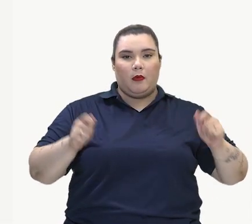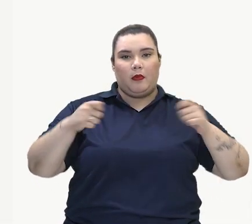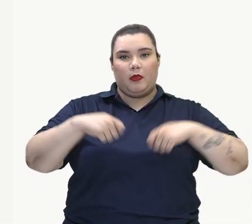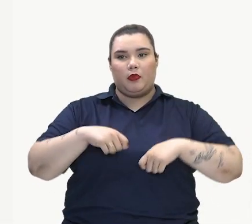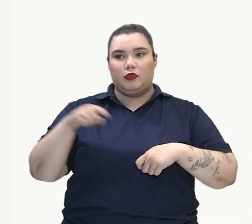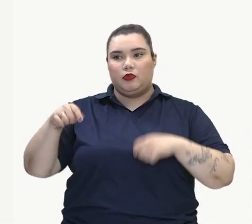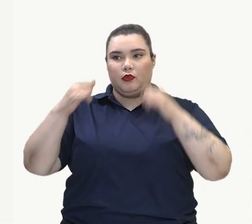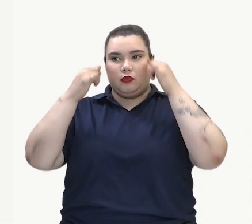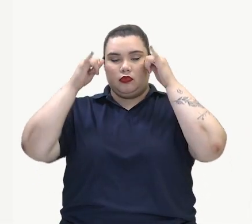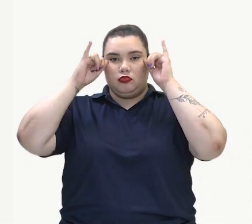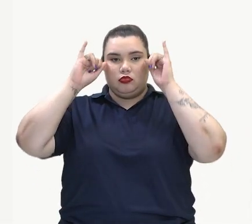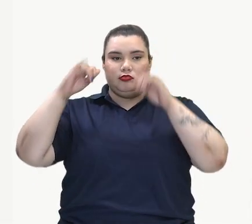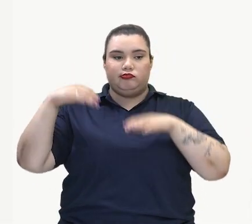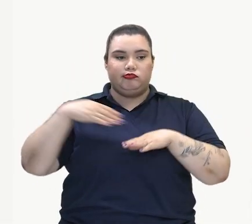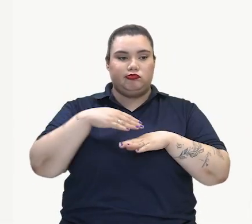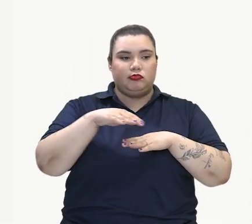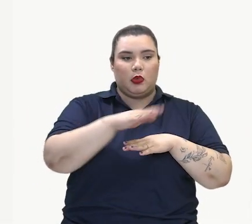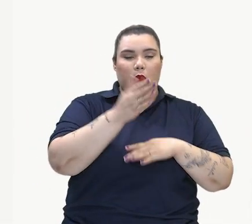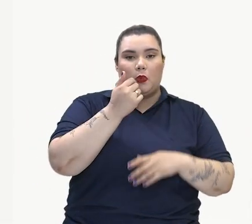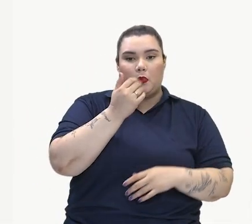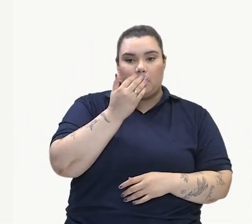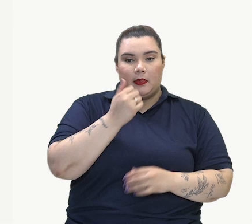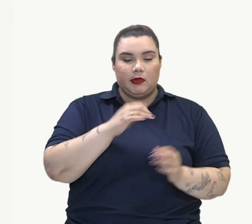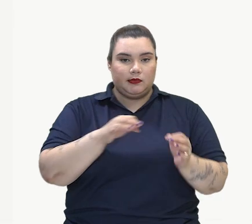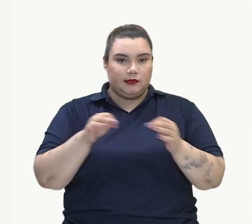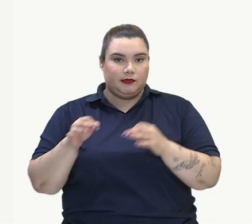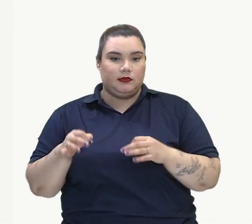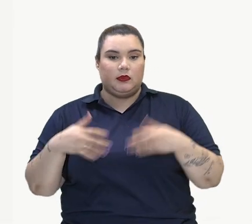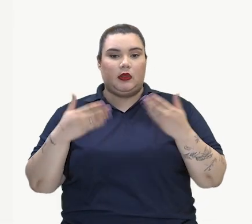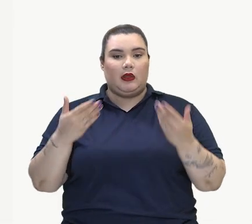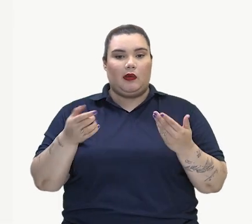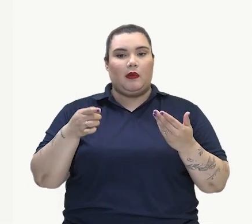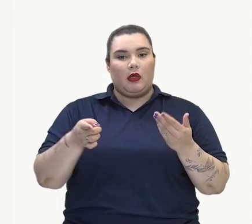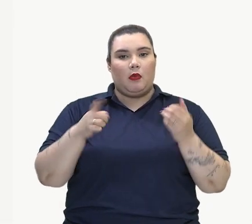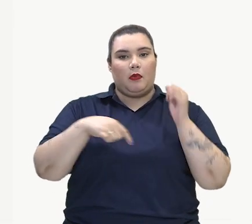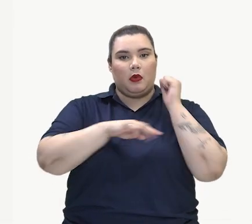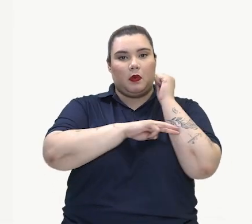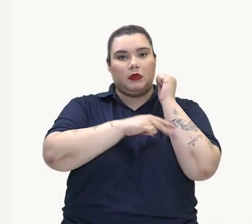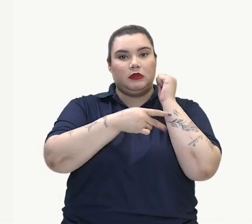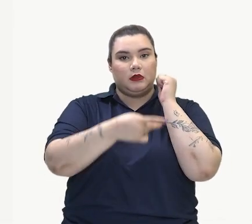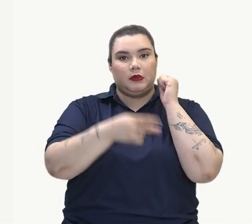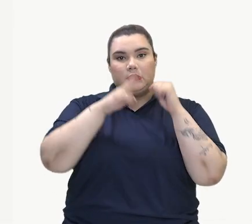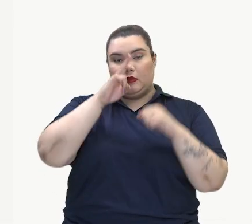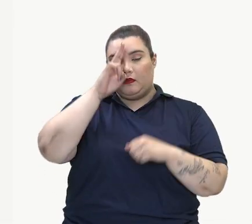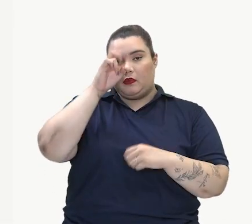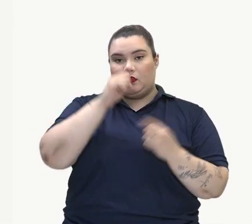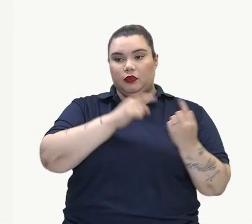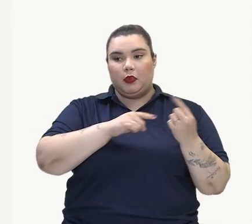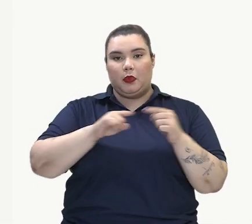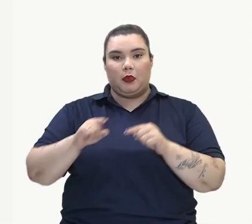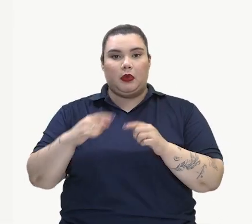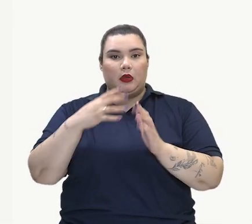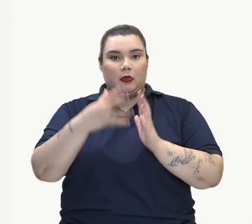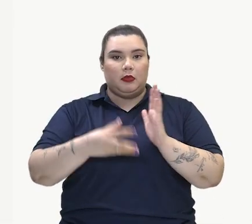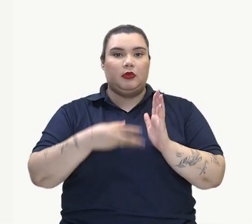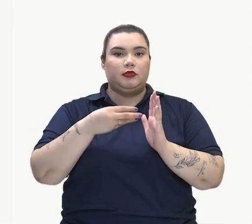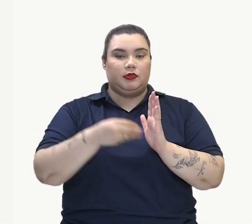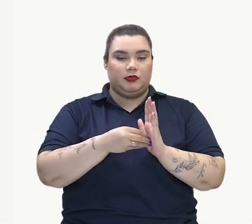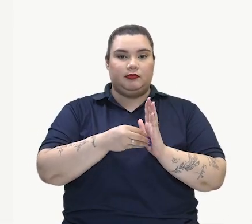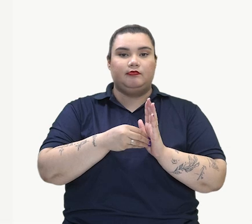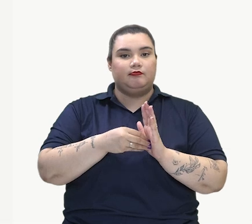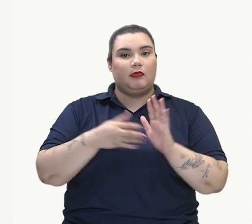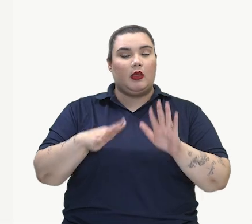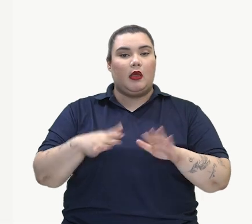de um grande impacto no desmatamento da Amazônia. E aí é importante colocar que nem